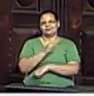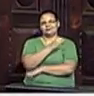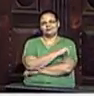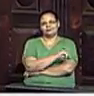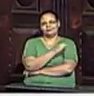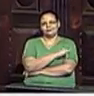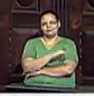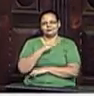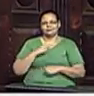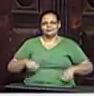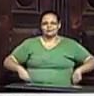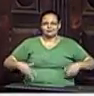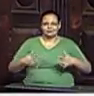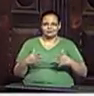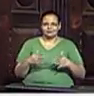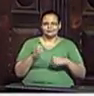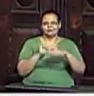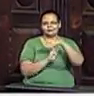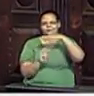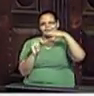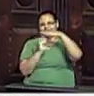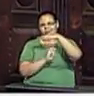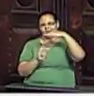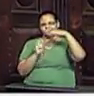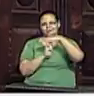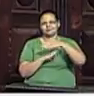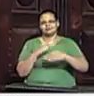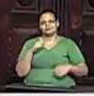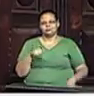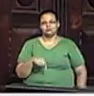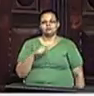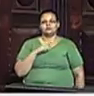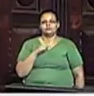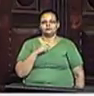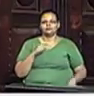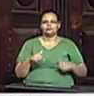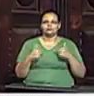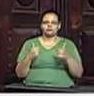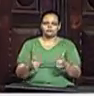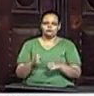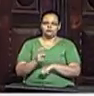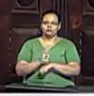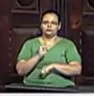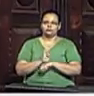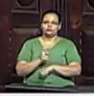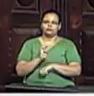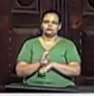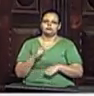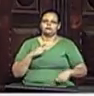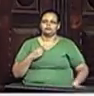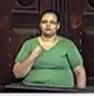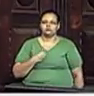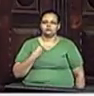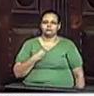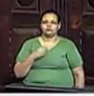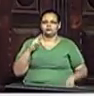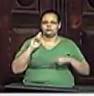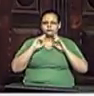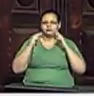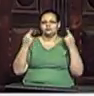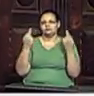de prejuízo às empresas que aqui atuam no nosso Estado. Esteve presente nessa